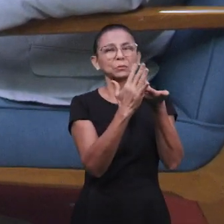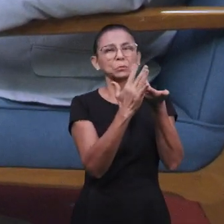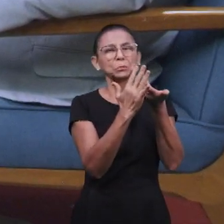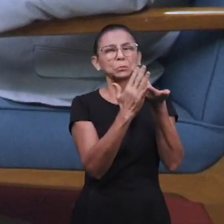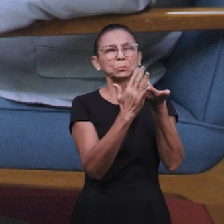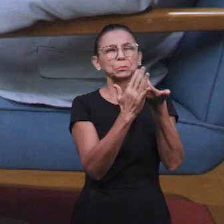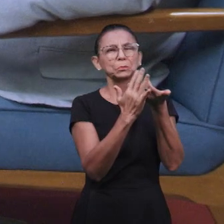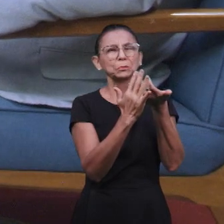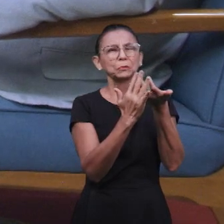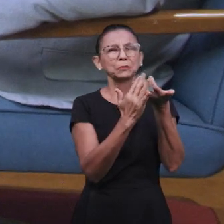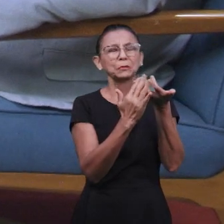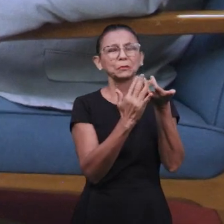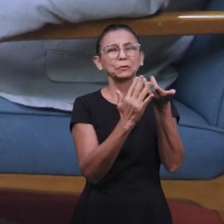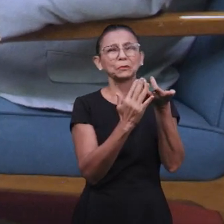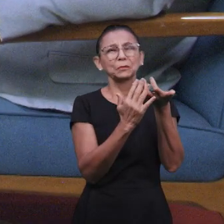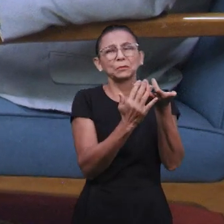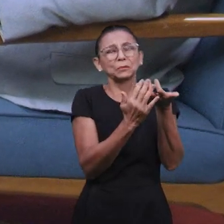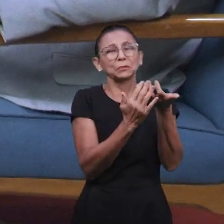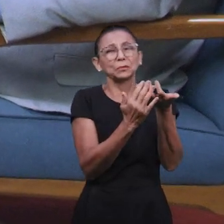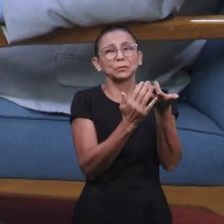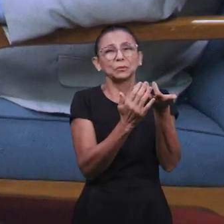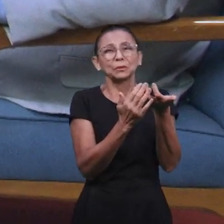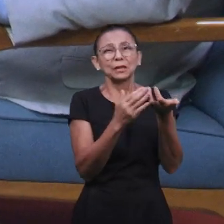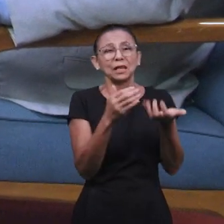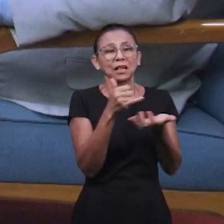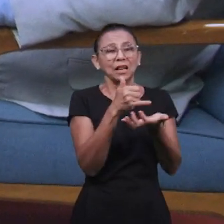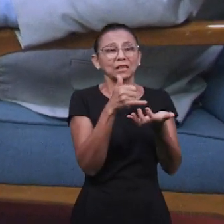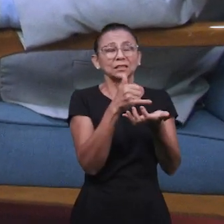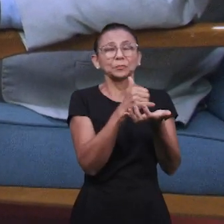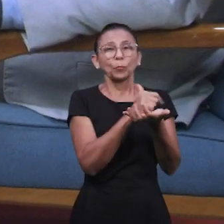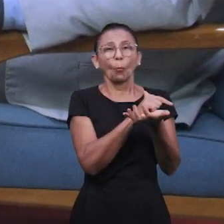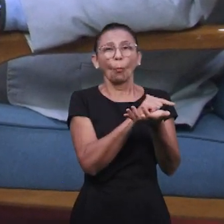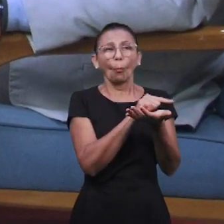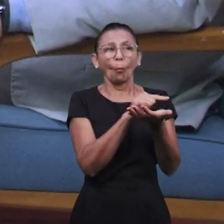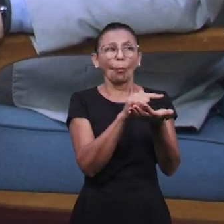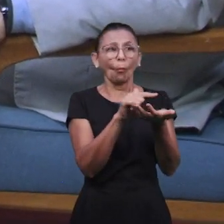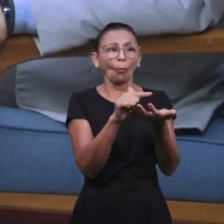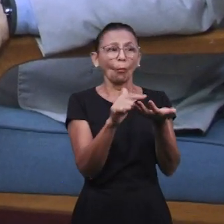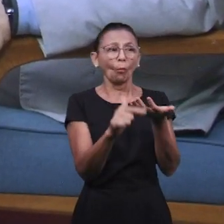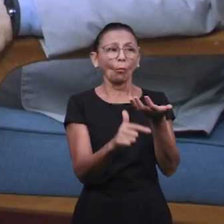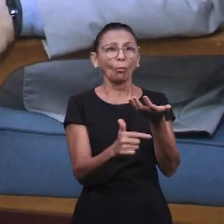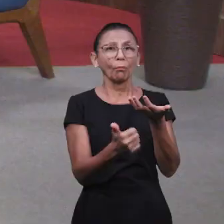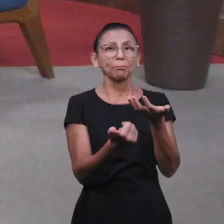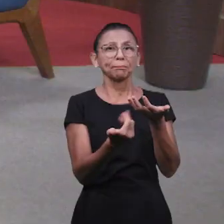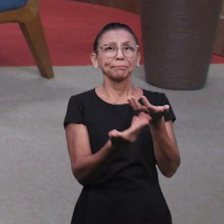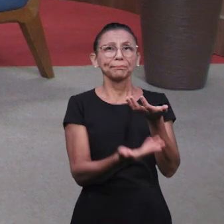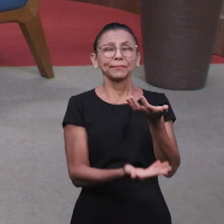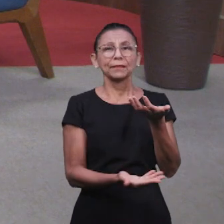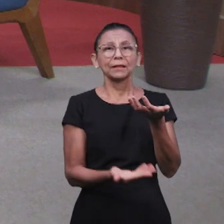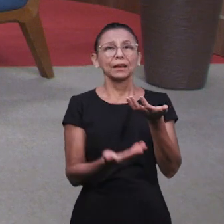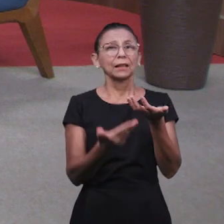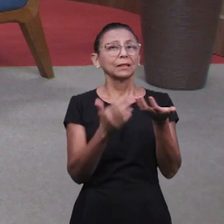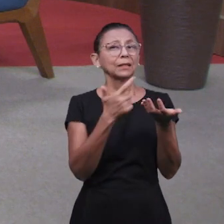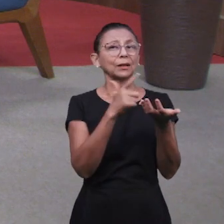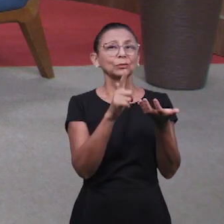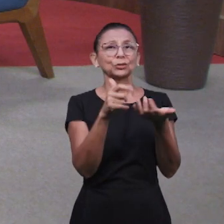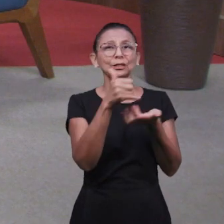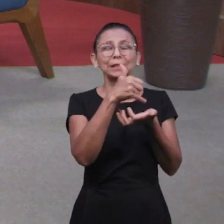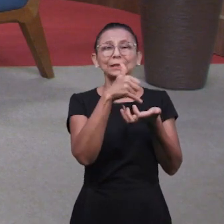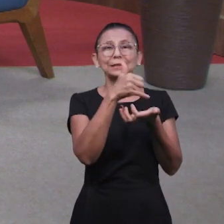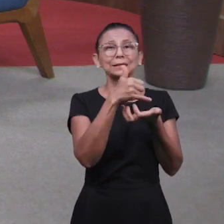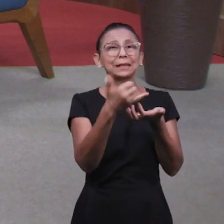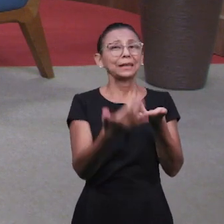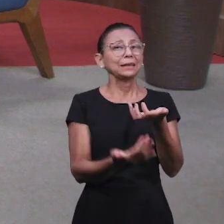por causa dessa falha, desse descuido, elas eram loucas. Então elas não tinham azeite